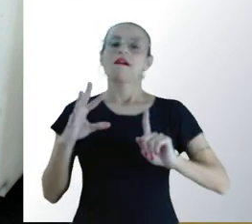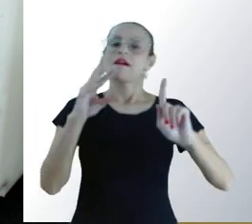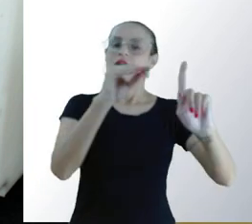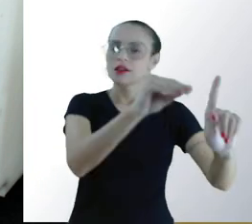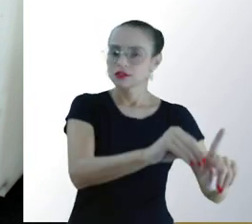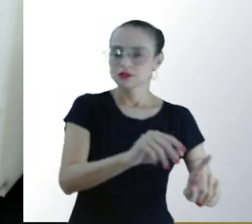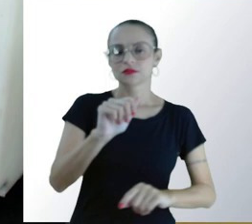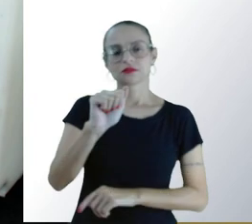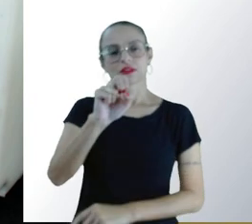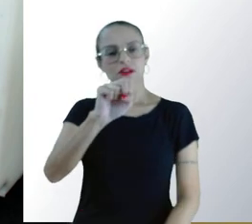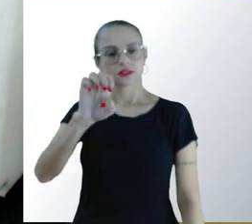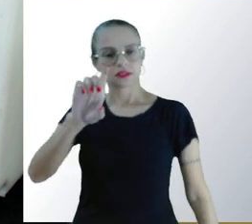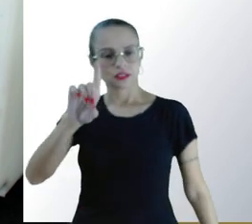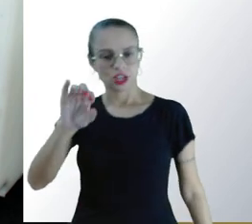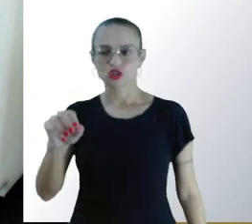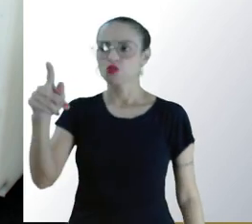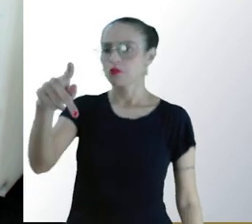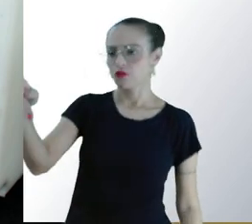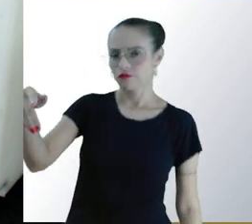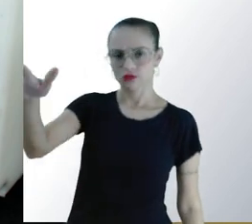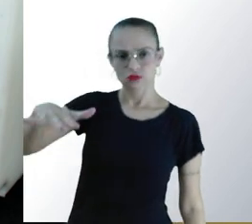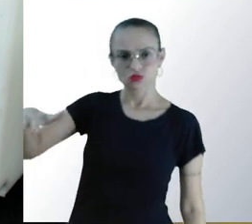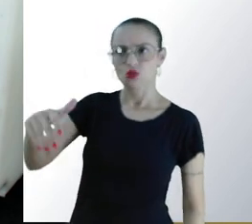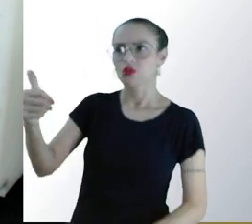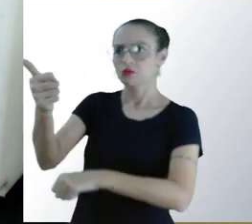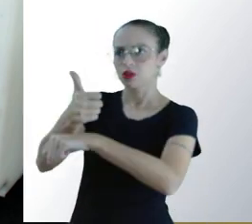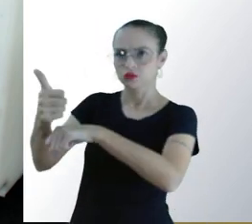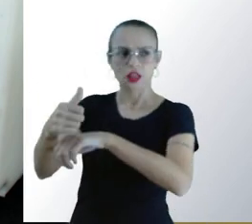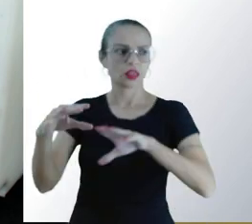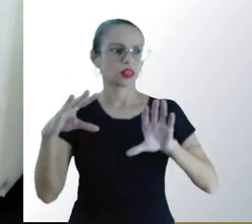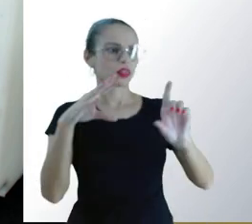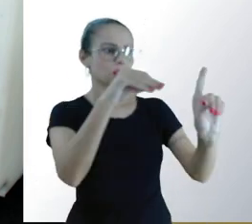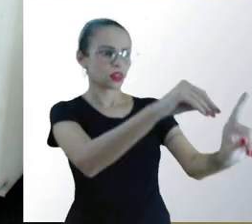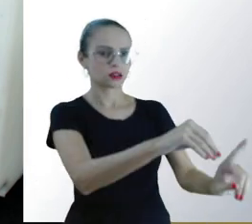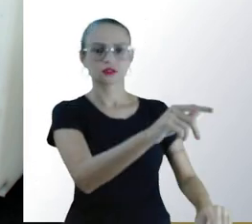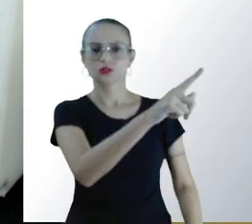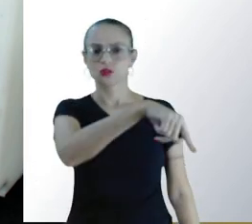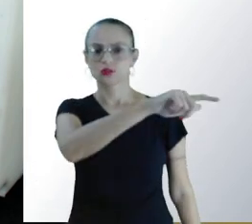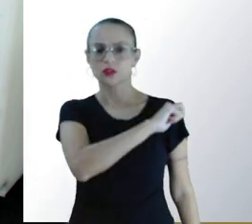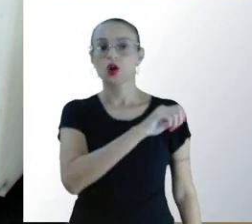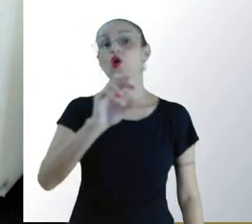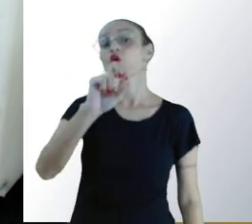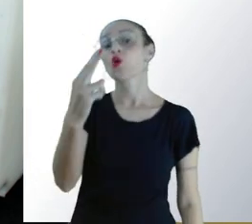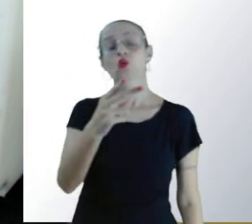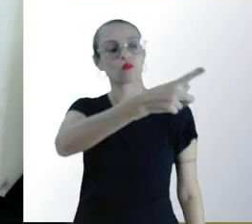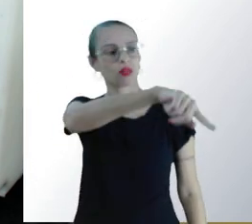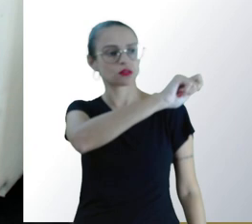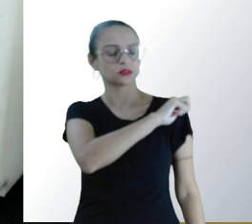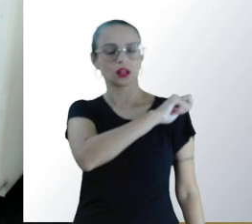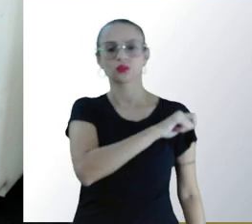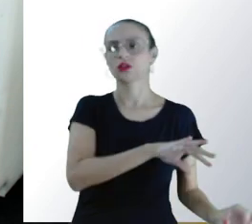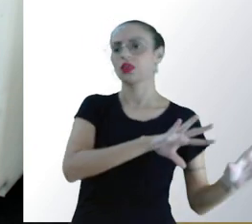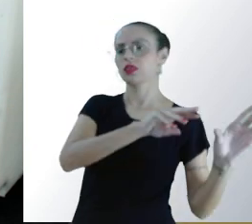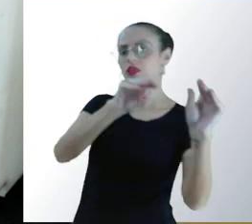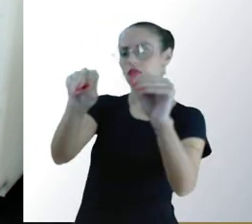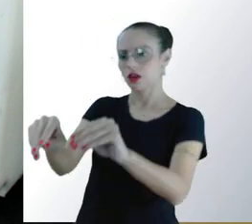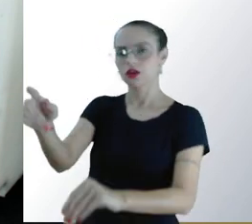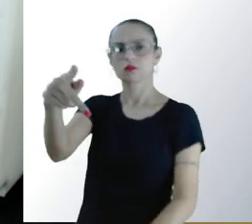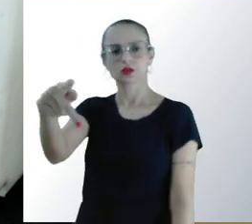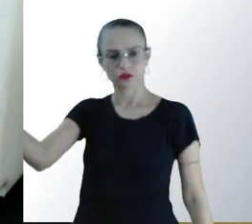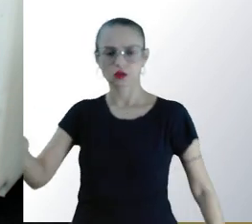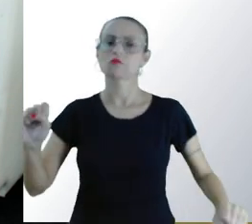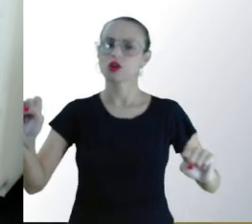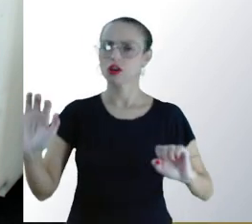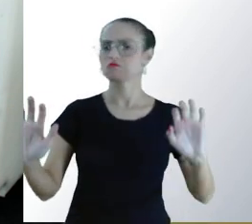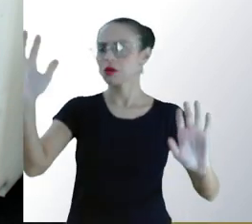seria entre o professor, o profissional com o estudante, ou a importunação do estudante para o professor, são casos que podem